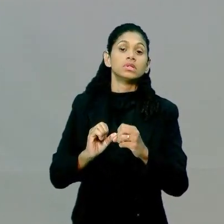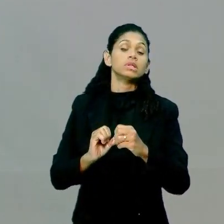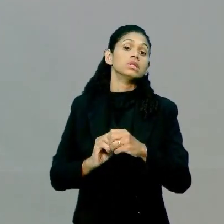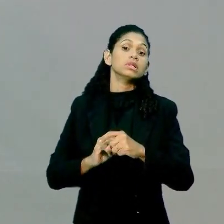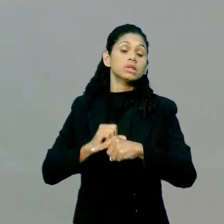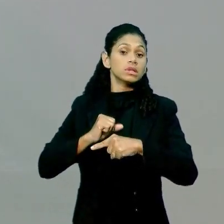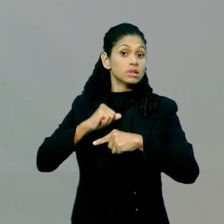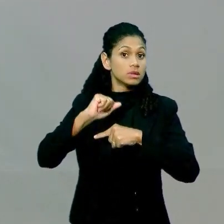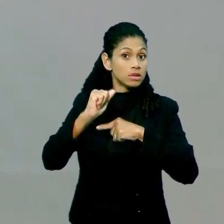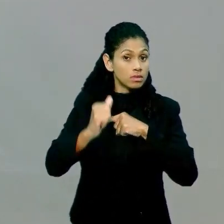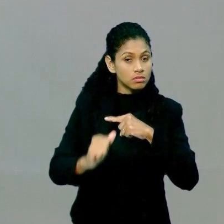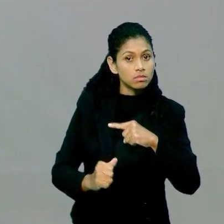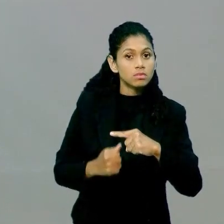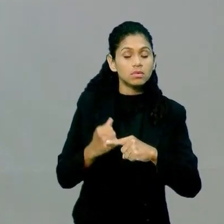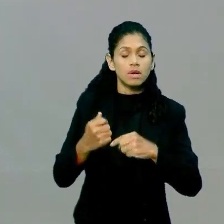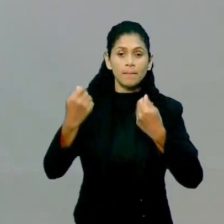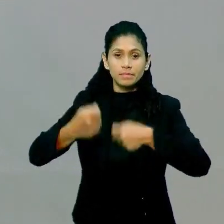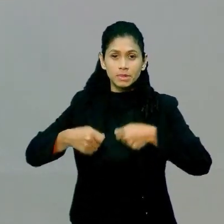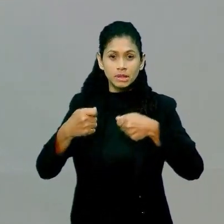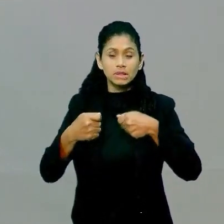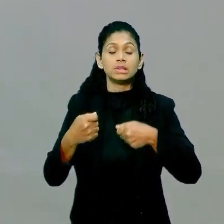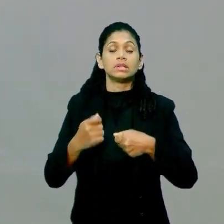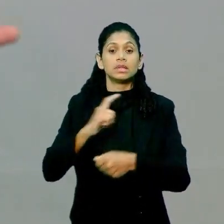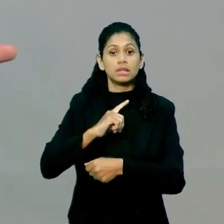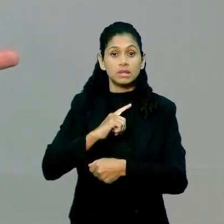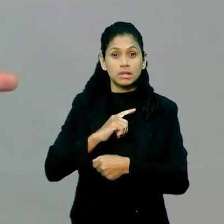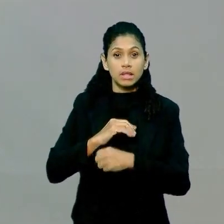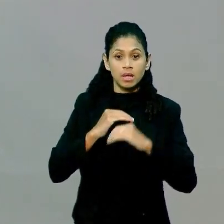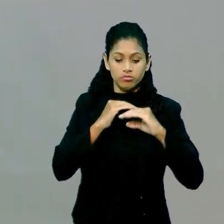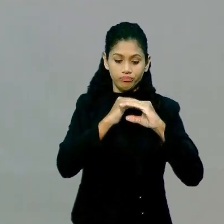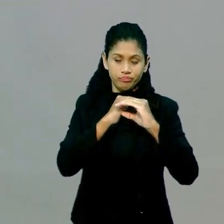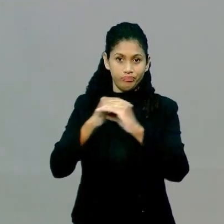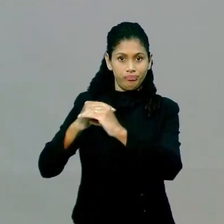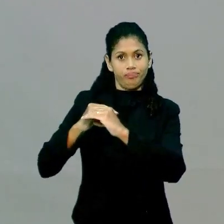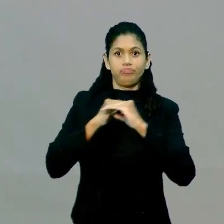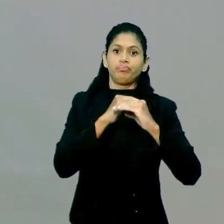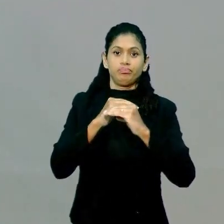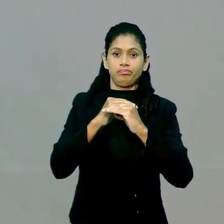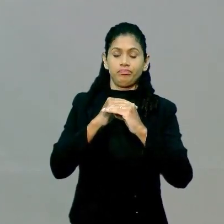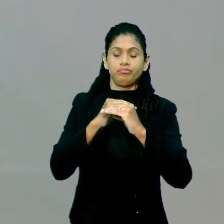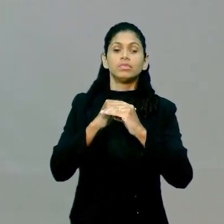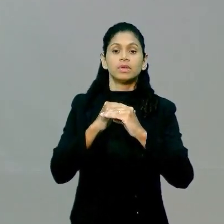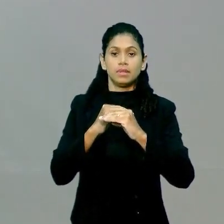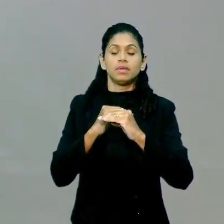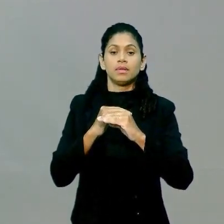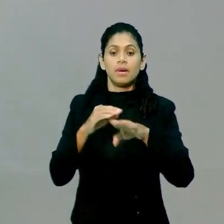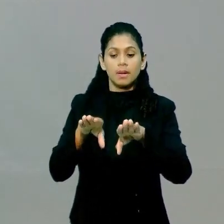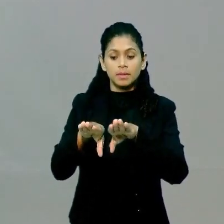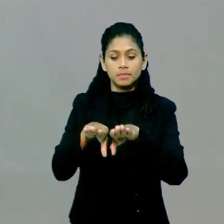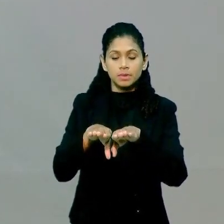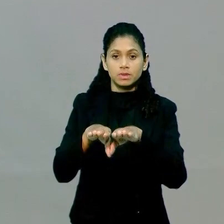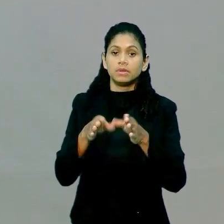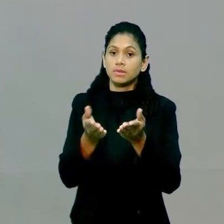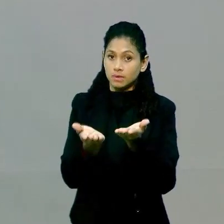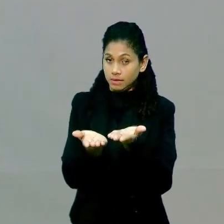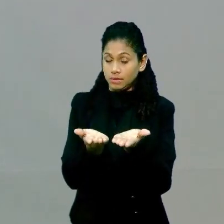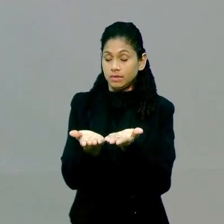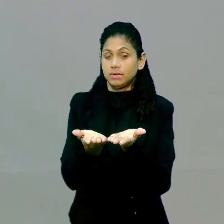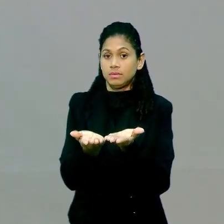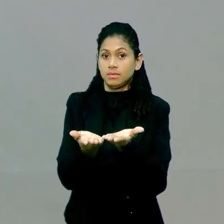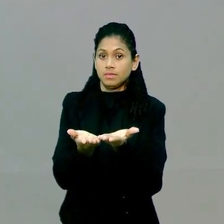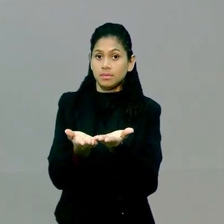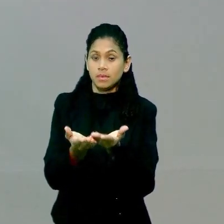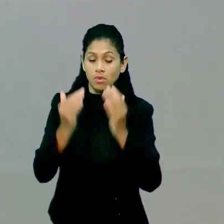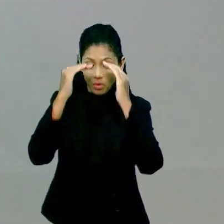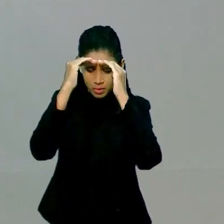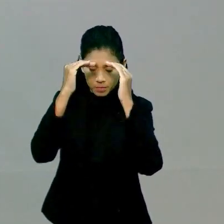eles precisam estar nas mesmas quantidades, tanto de reagente quanto de produto, para que se tenha a obediência à